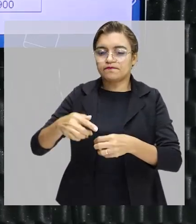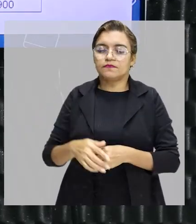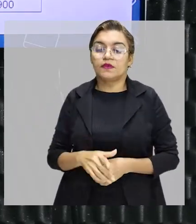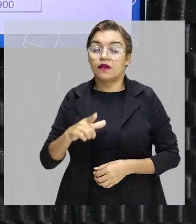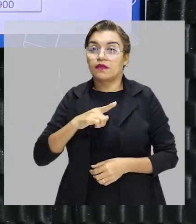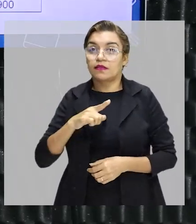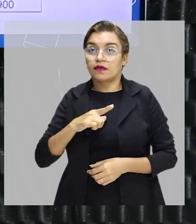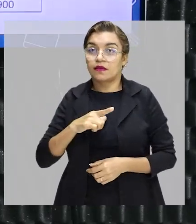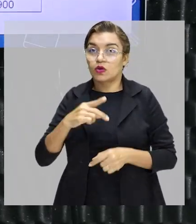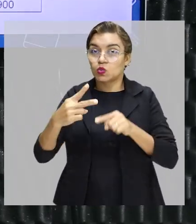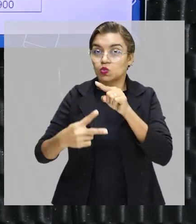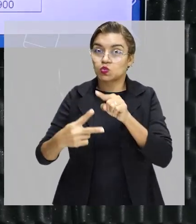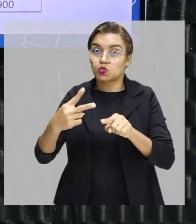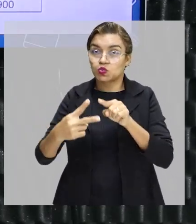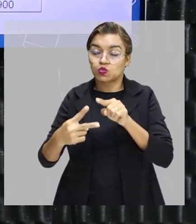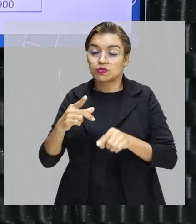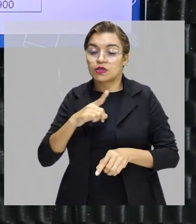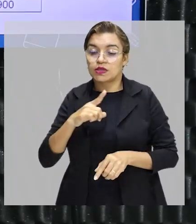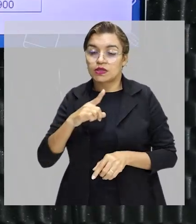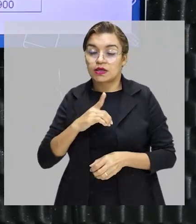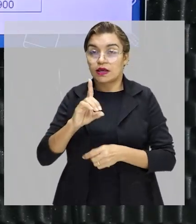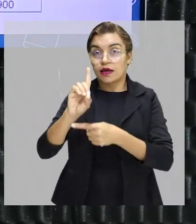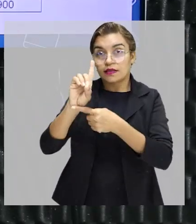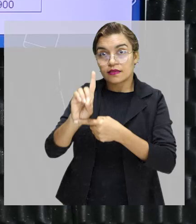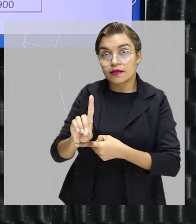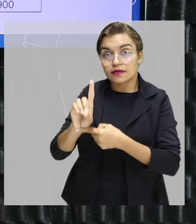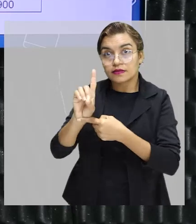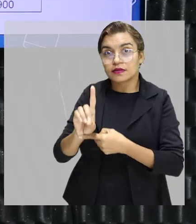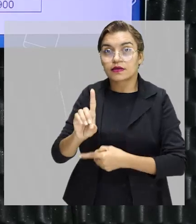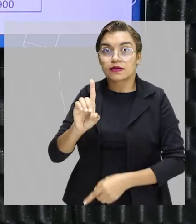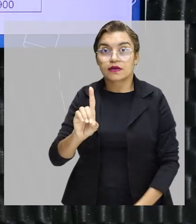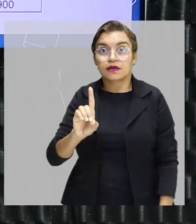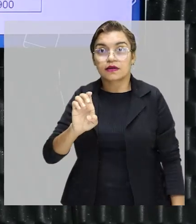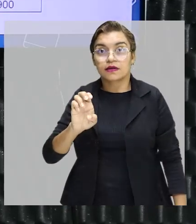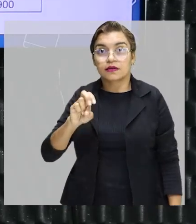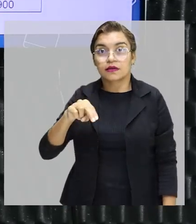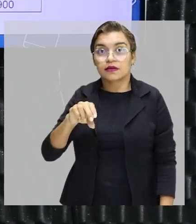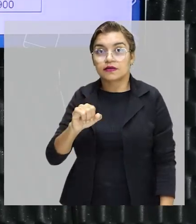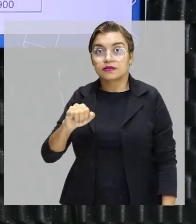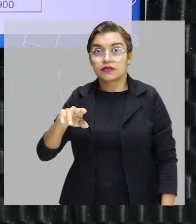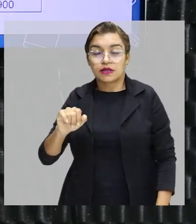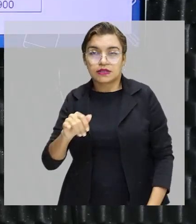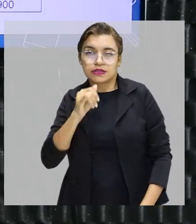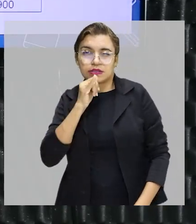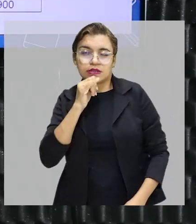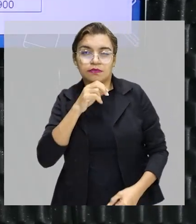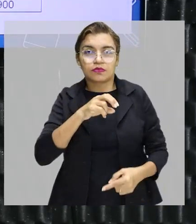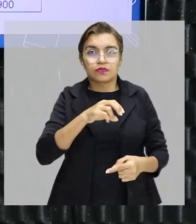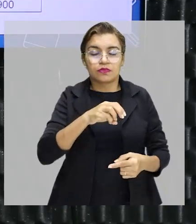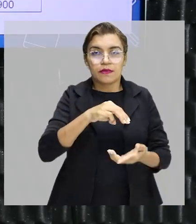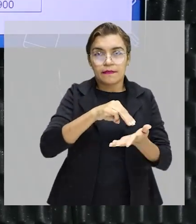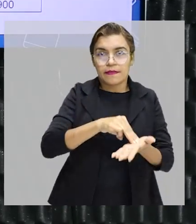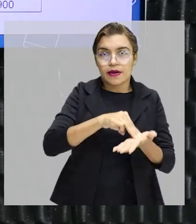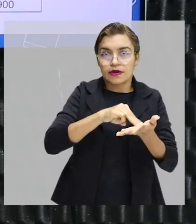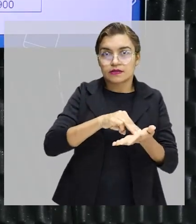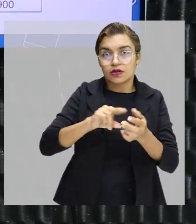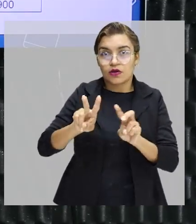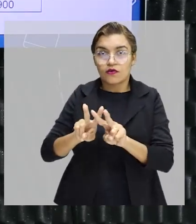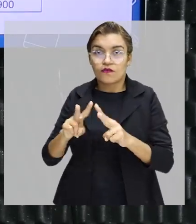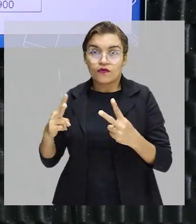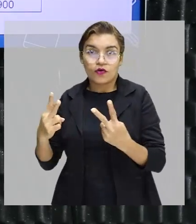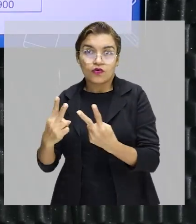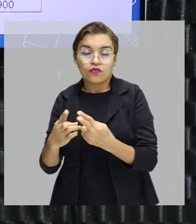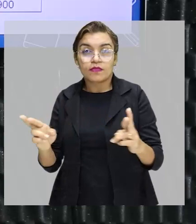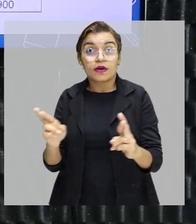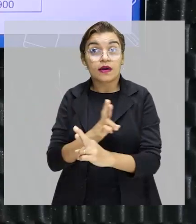dois parâmetros. Ó. Nós temos a densidade, certo? Que é a relação entre a massa sobre o volume